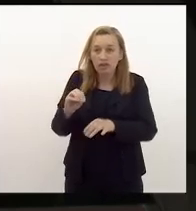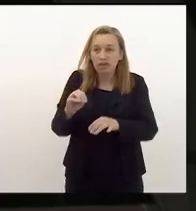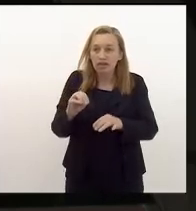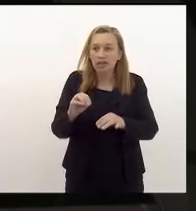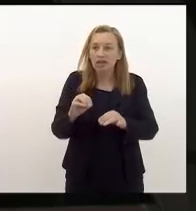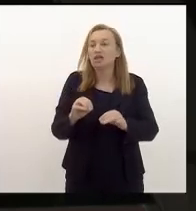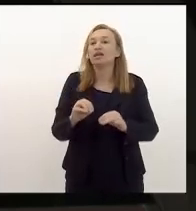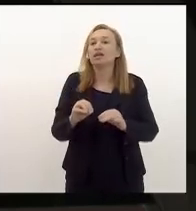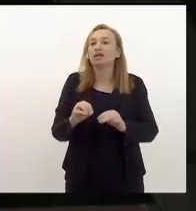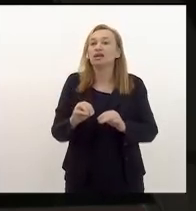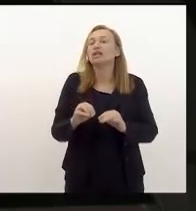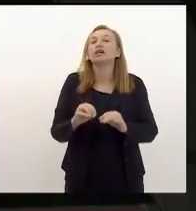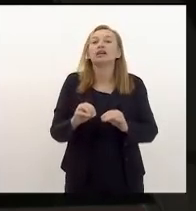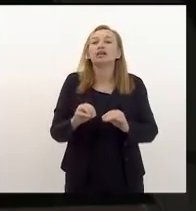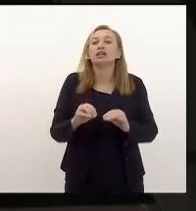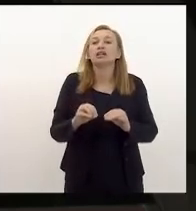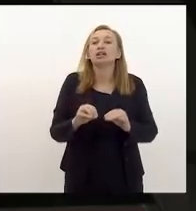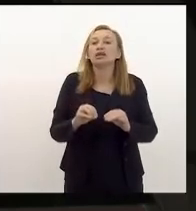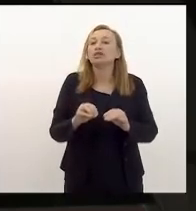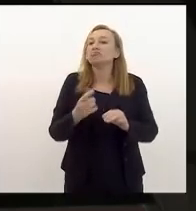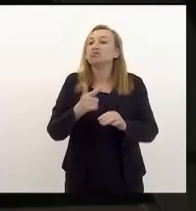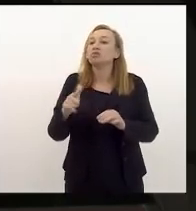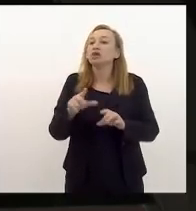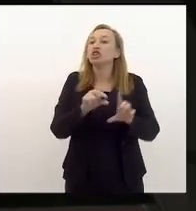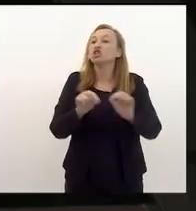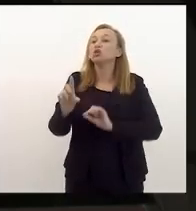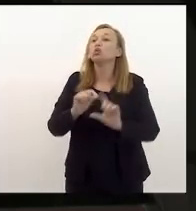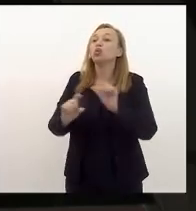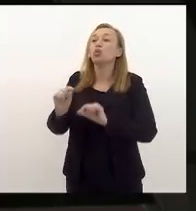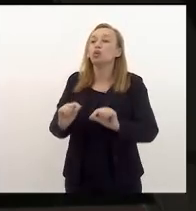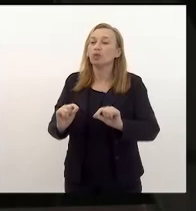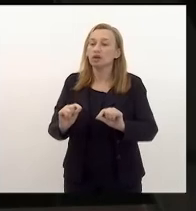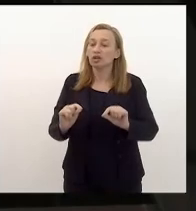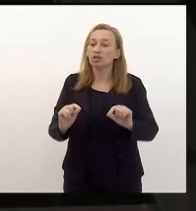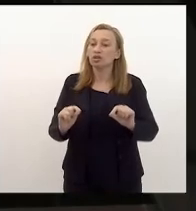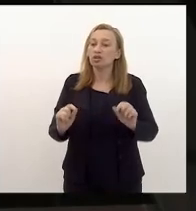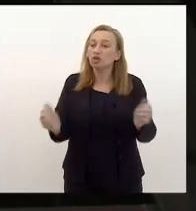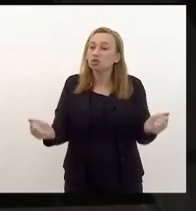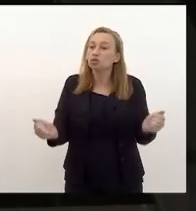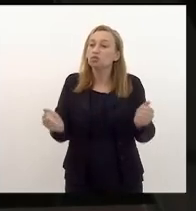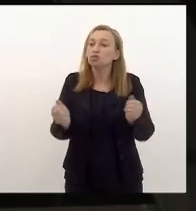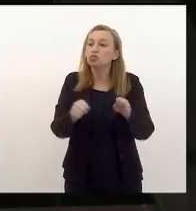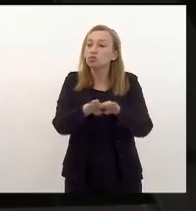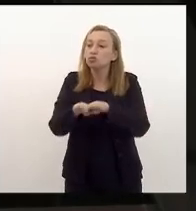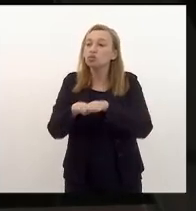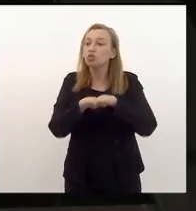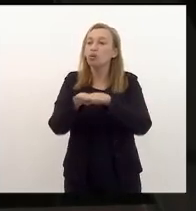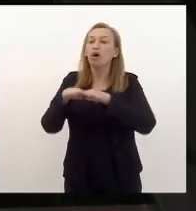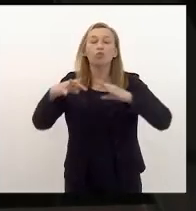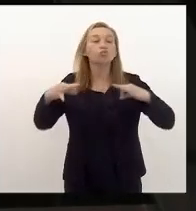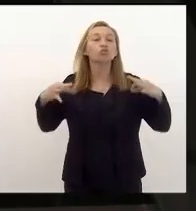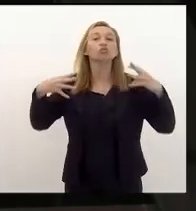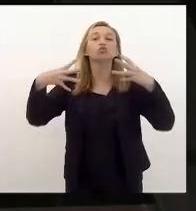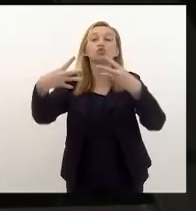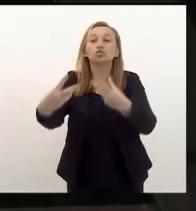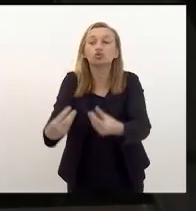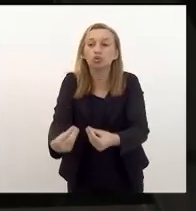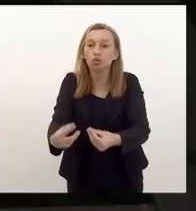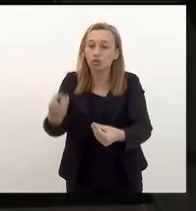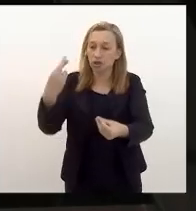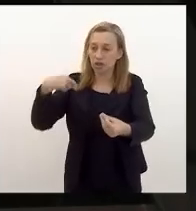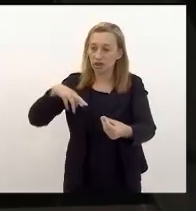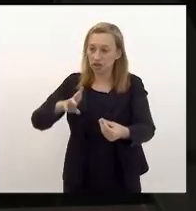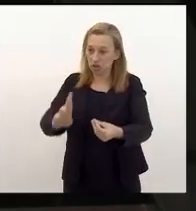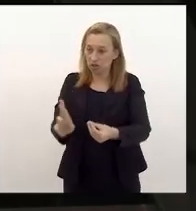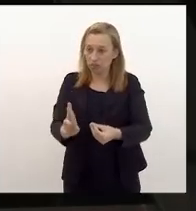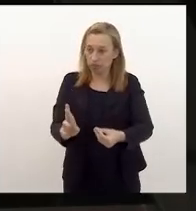indistintamente, sem nenhuma distinção. O Estado laico considera a sua